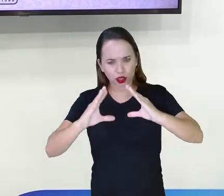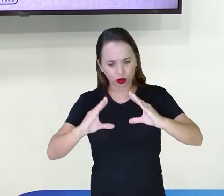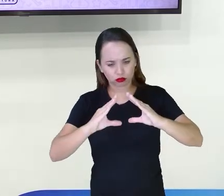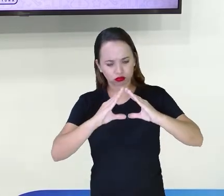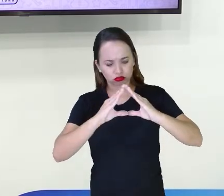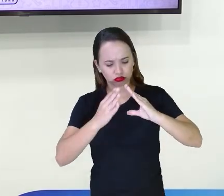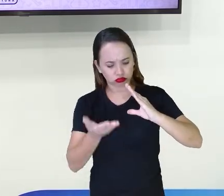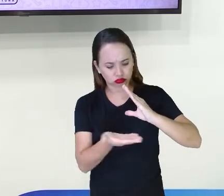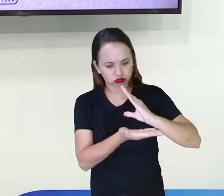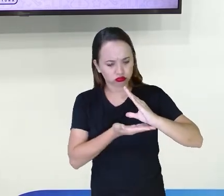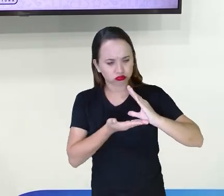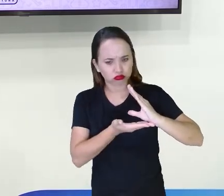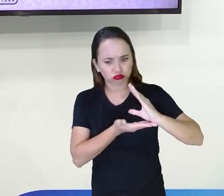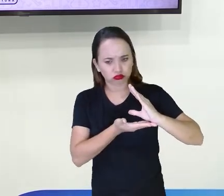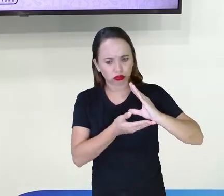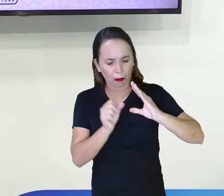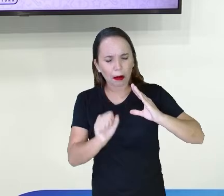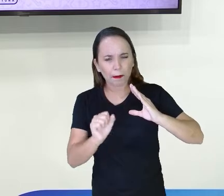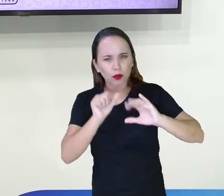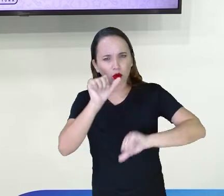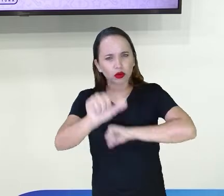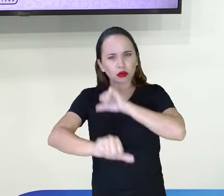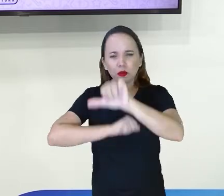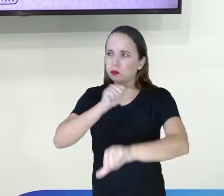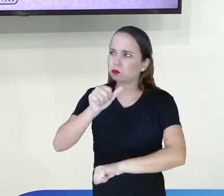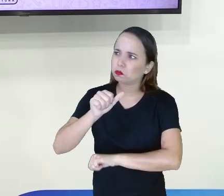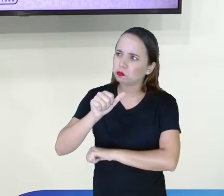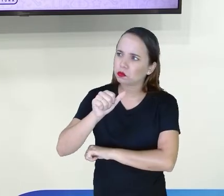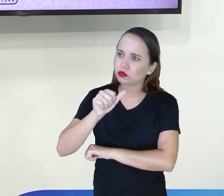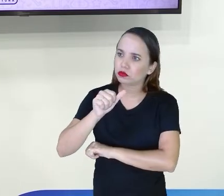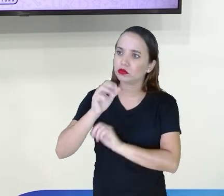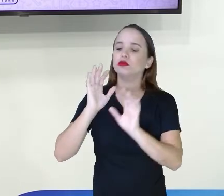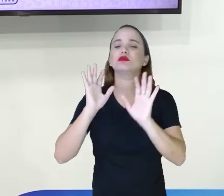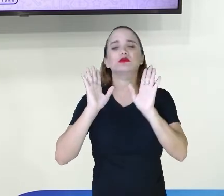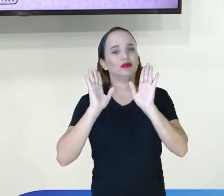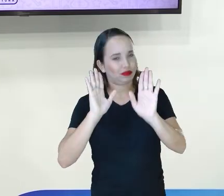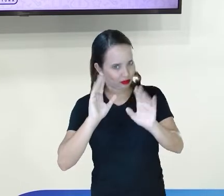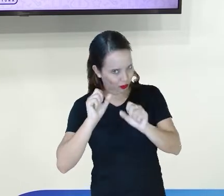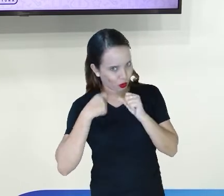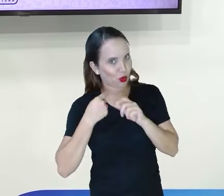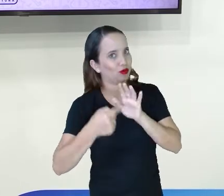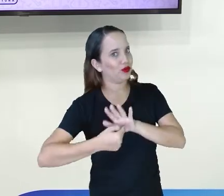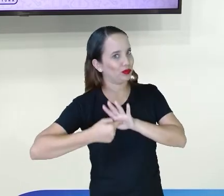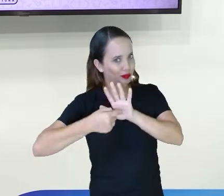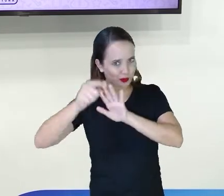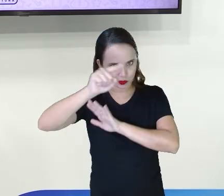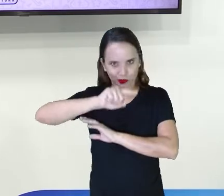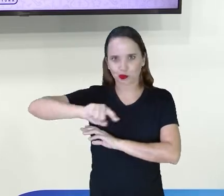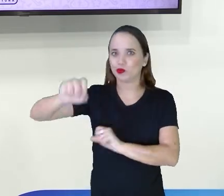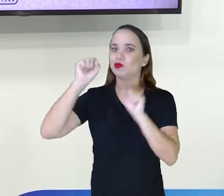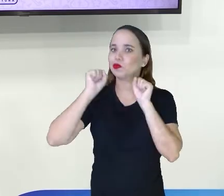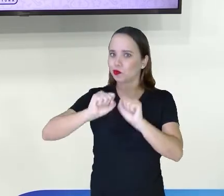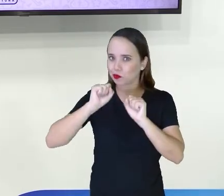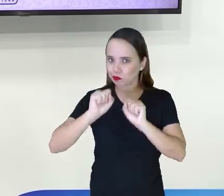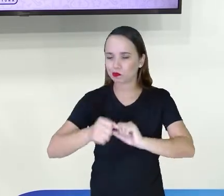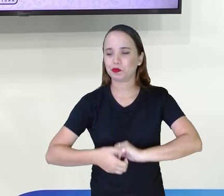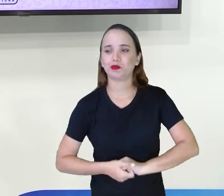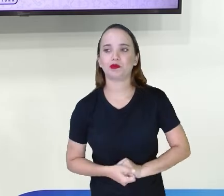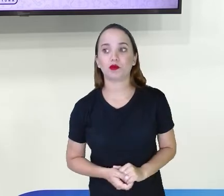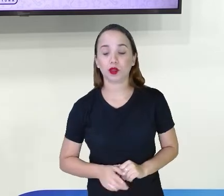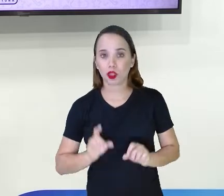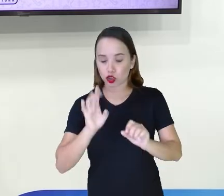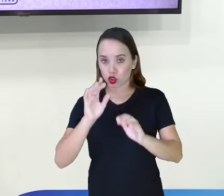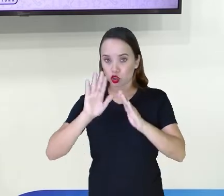pirâmide, ela pode variar? Eu vou mostrar para vocês que pode. O que não varia são as